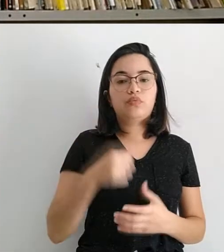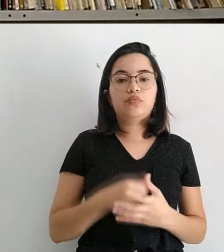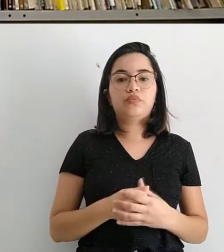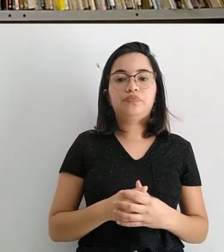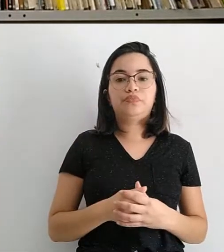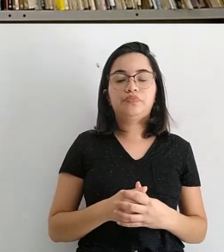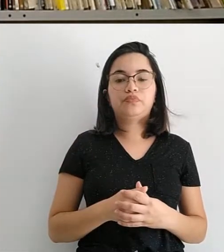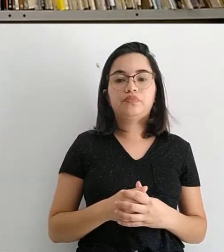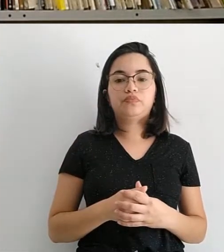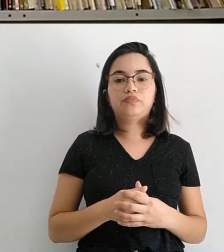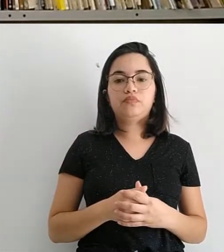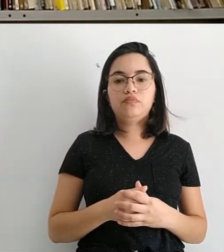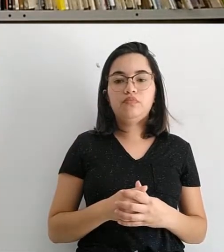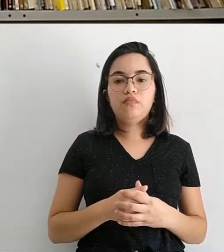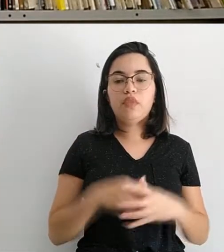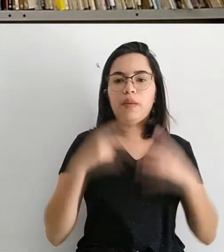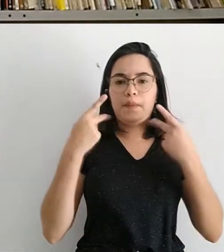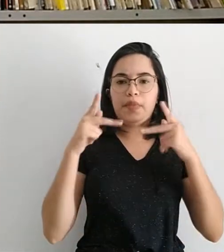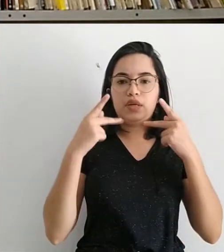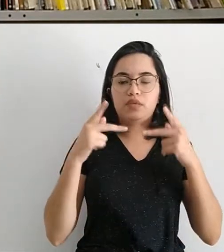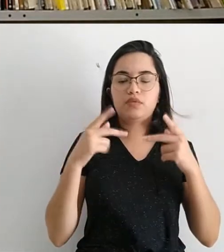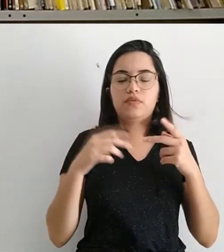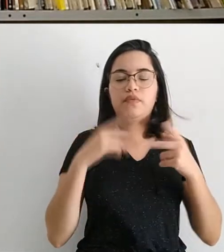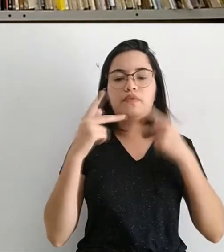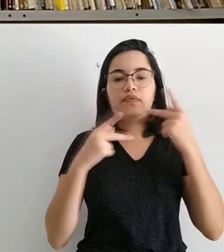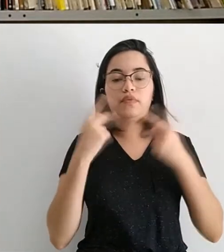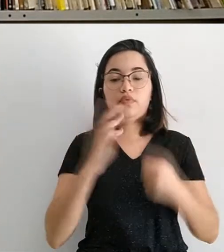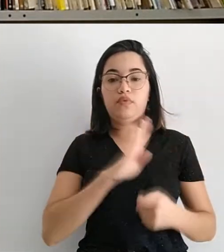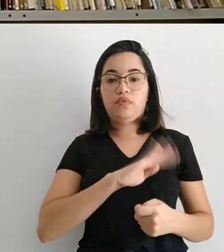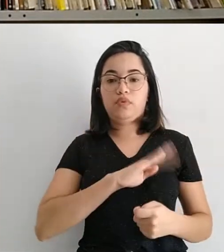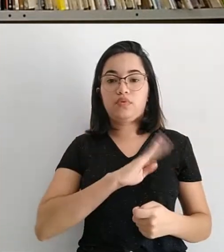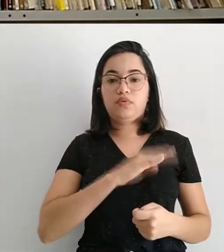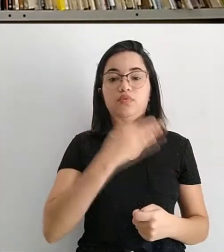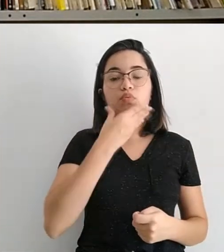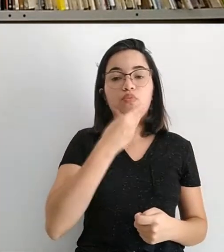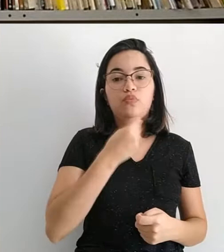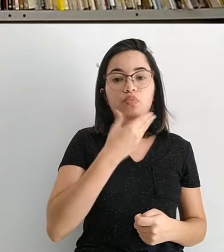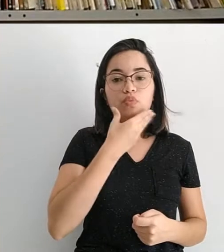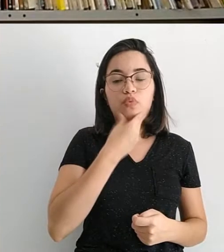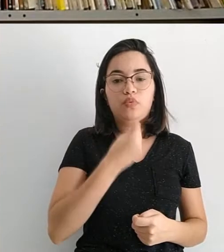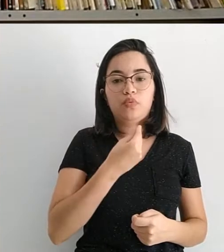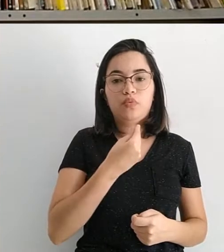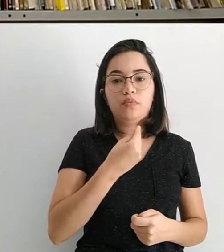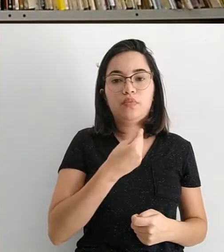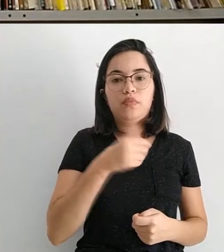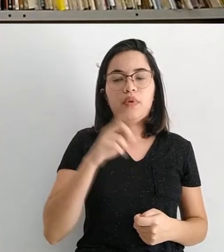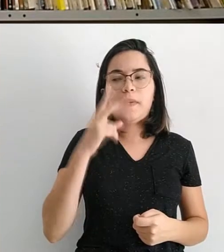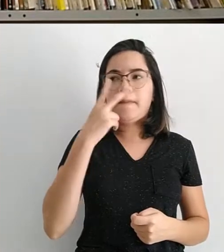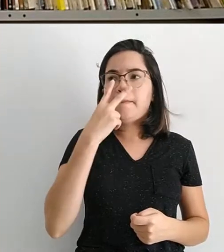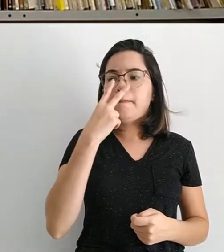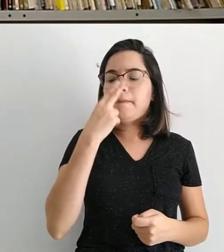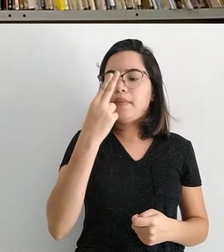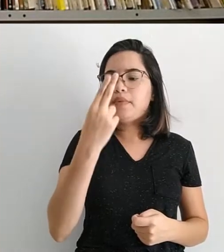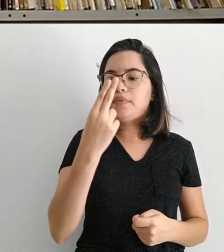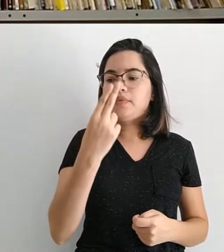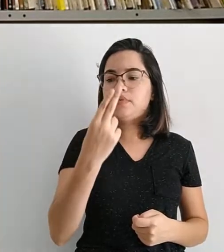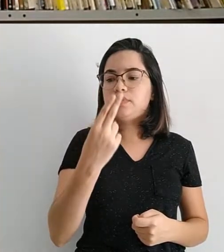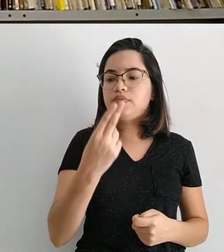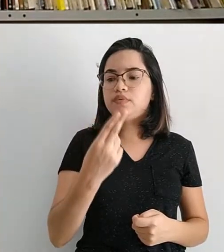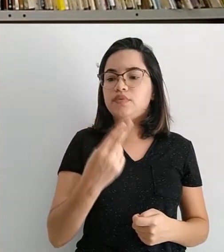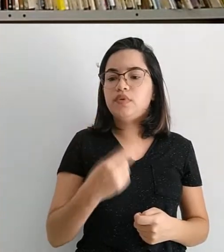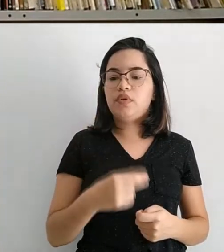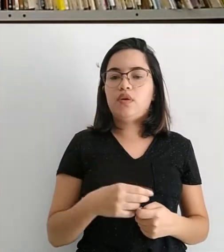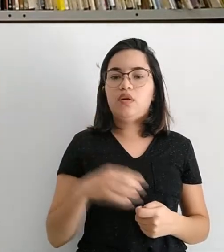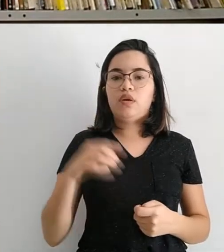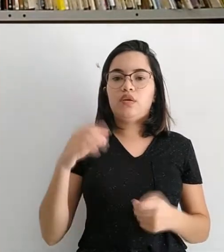ele num dos seus sermões, ele disse que o coração do homem é como